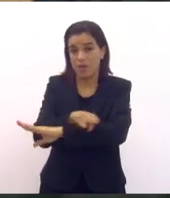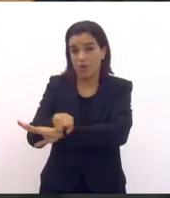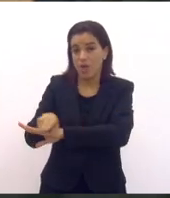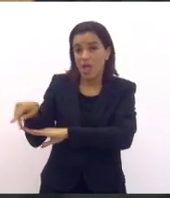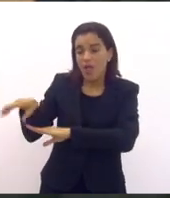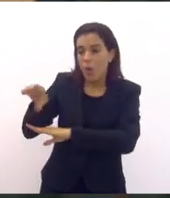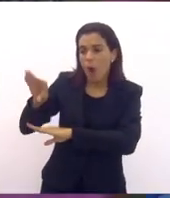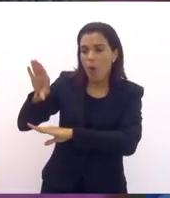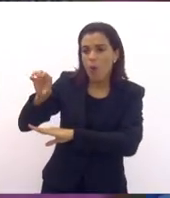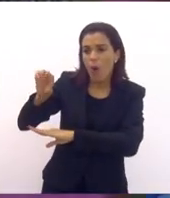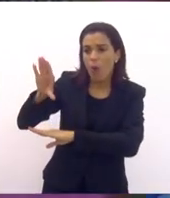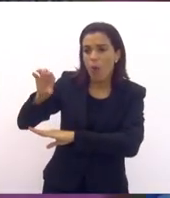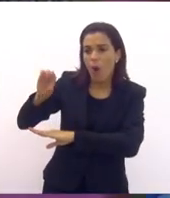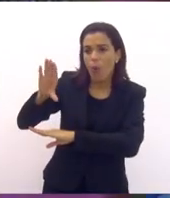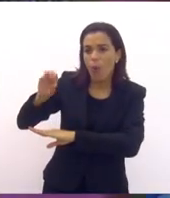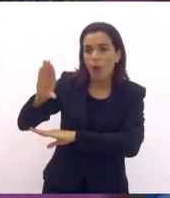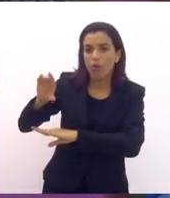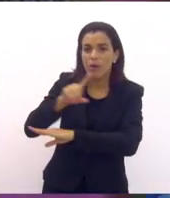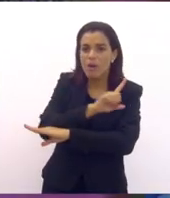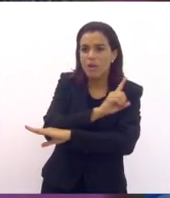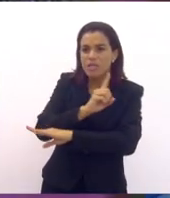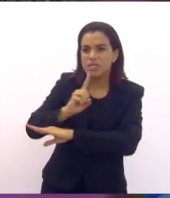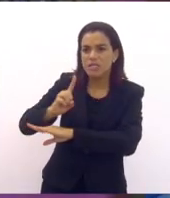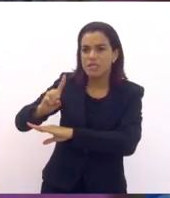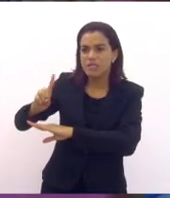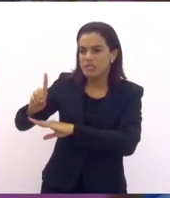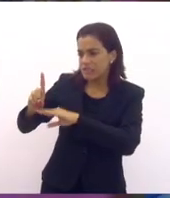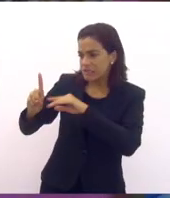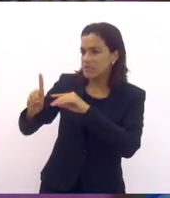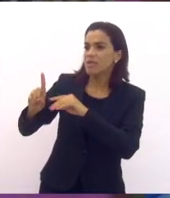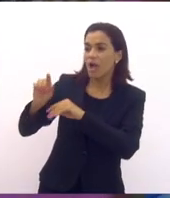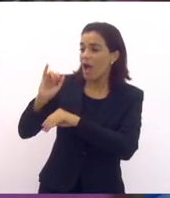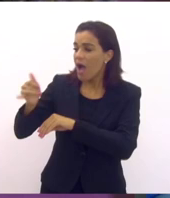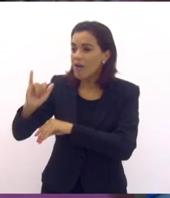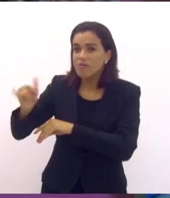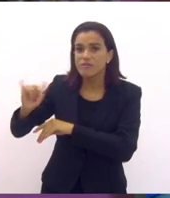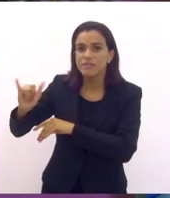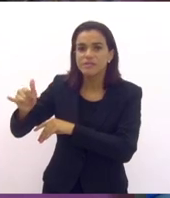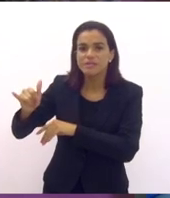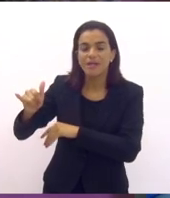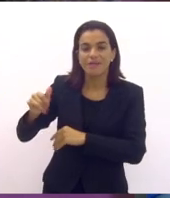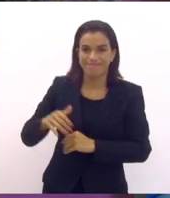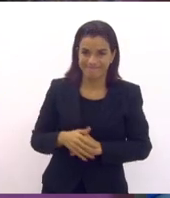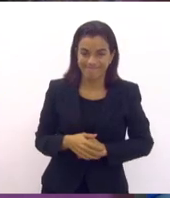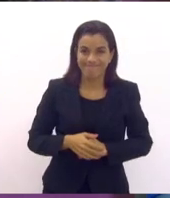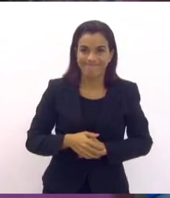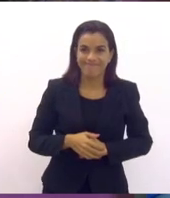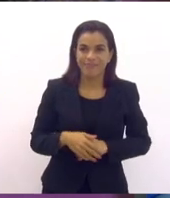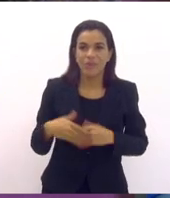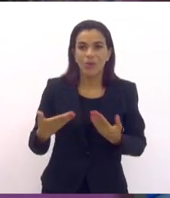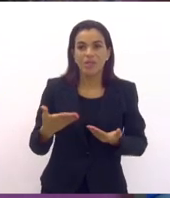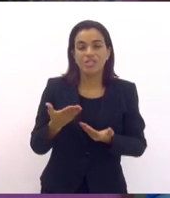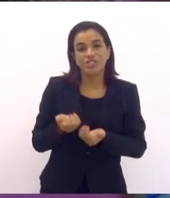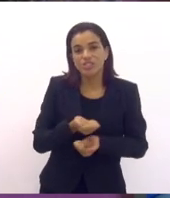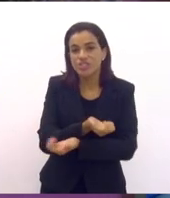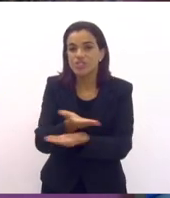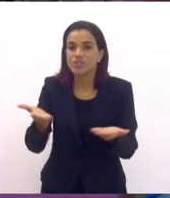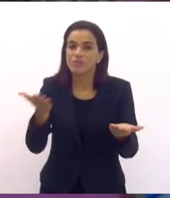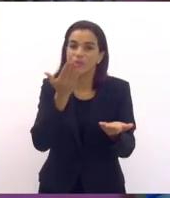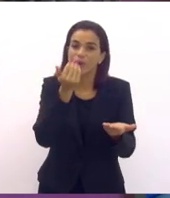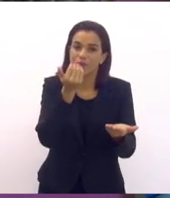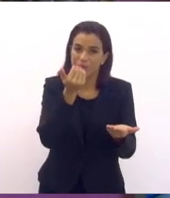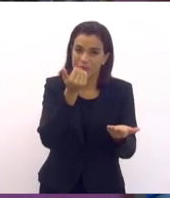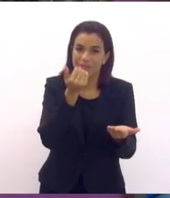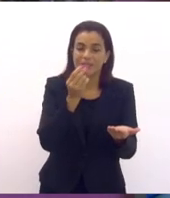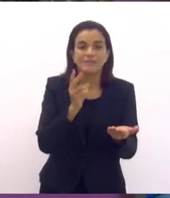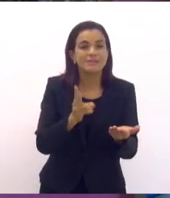alerta pra maldade que pode acontecer com eles e quando a gente faz essa distribuição a